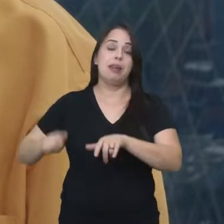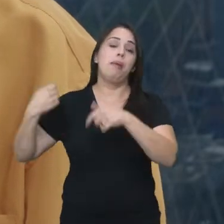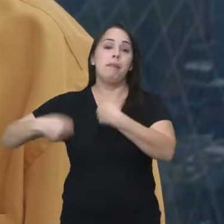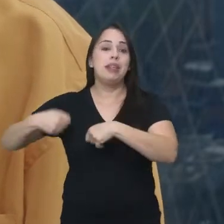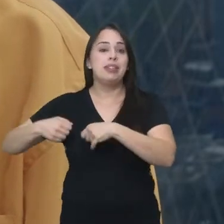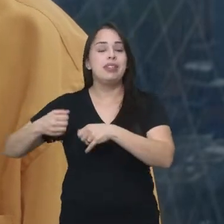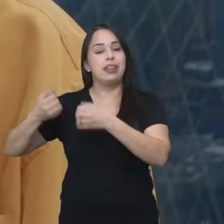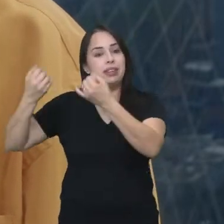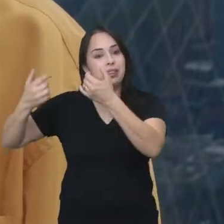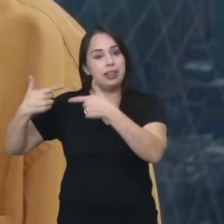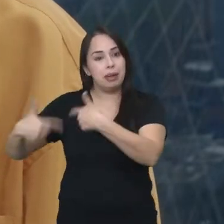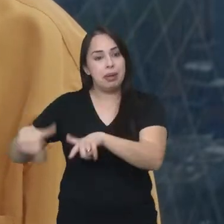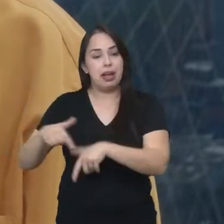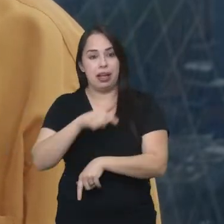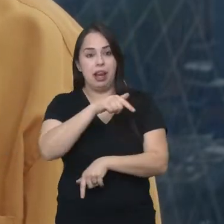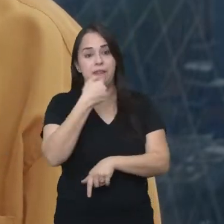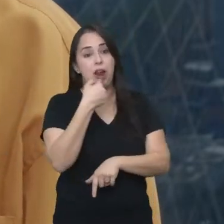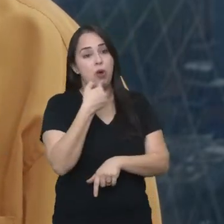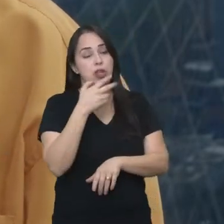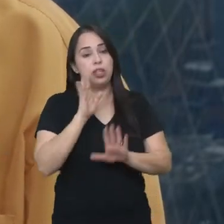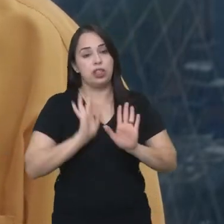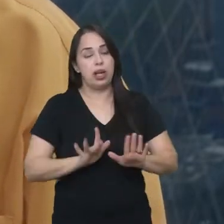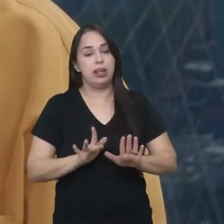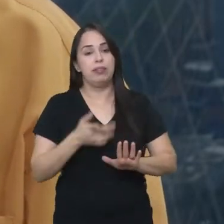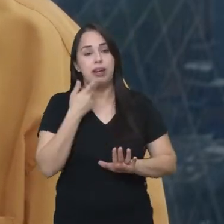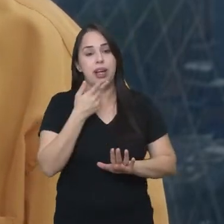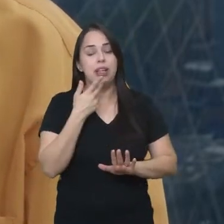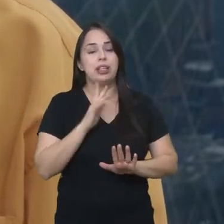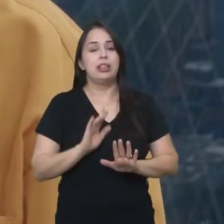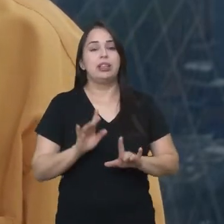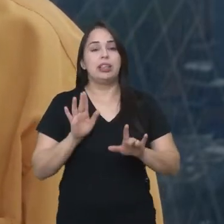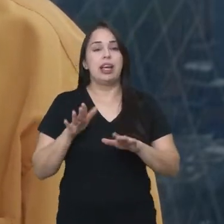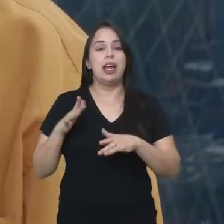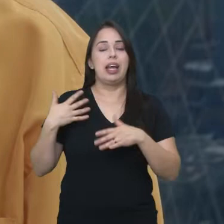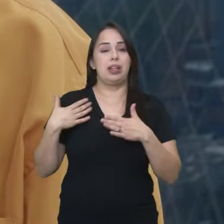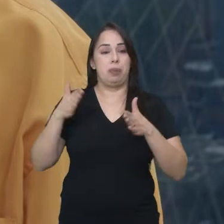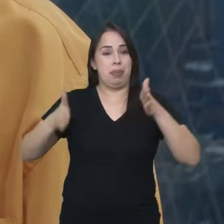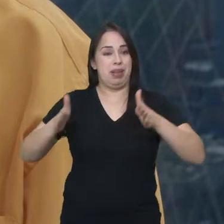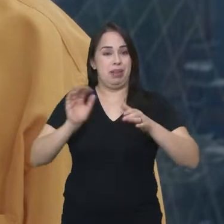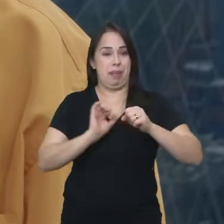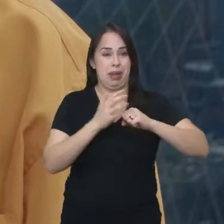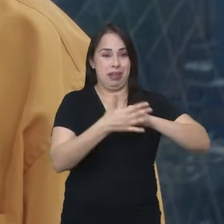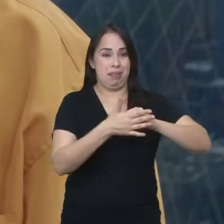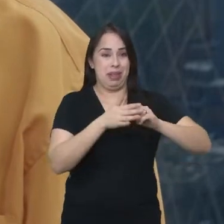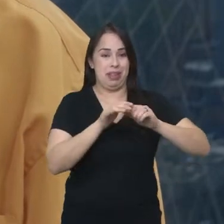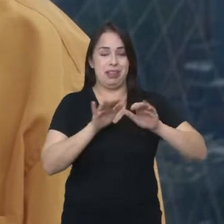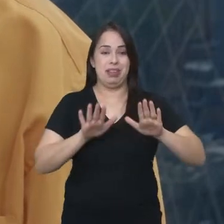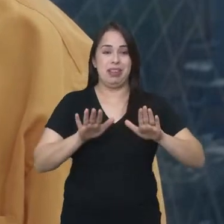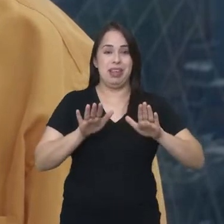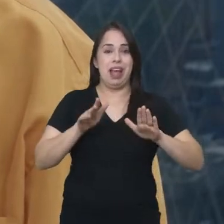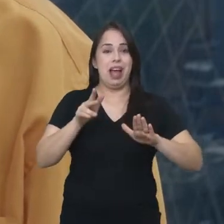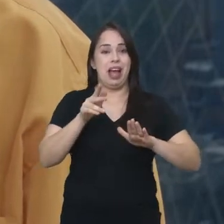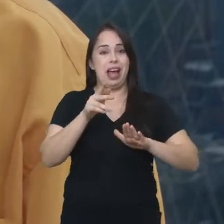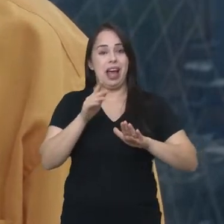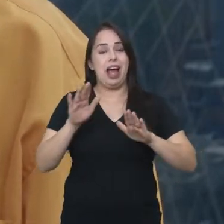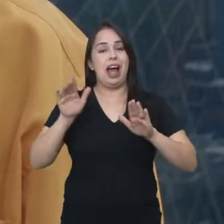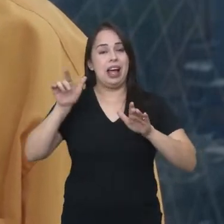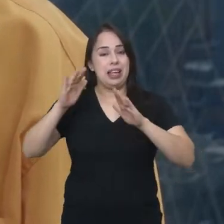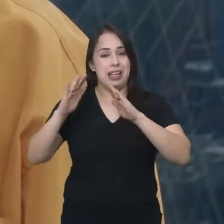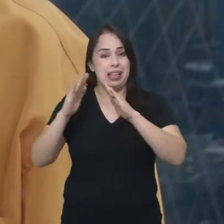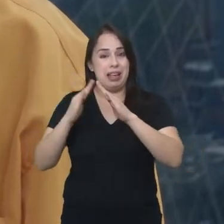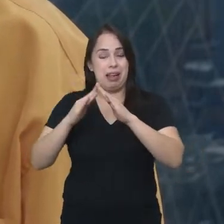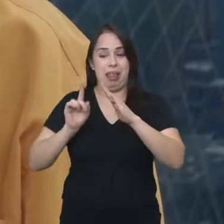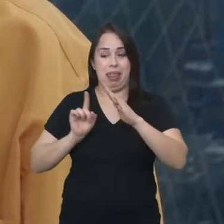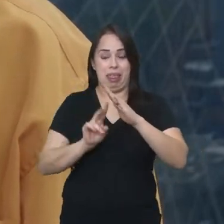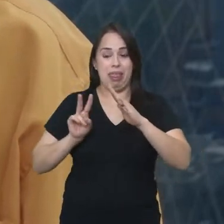que nem o Dr. Gilson já mencionou anteriormente, as famílias passaram por uma situação de pandemia, né? Ficaram, às vezes, muitas delas endividadas,